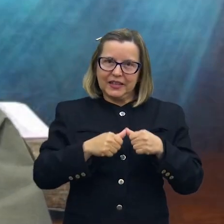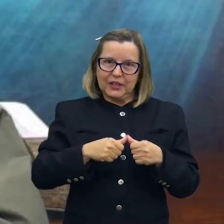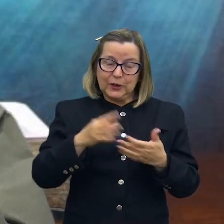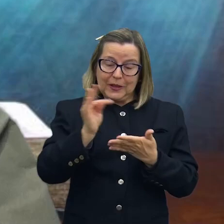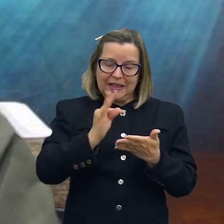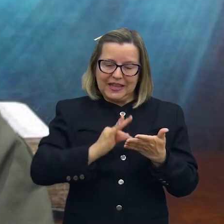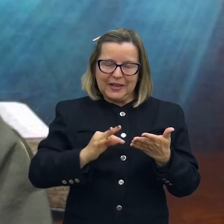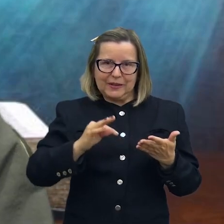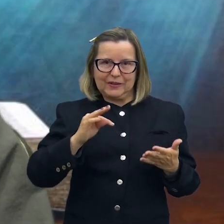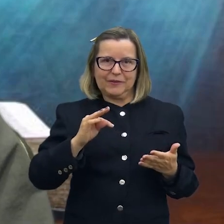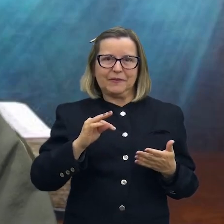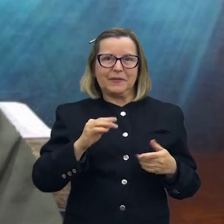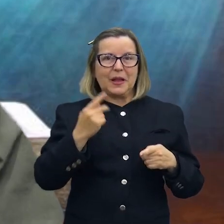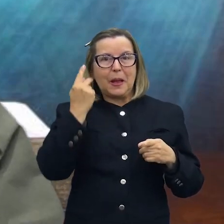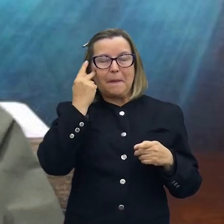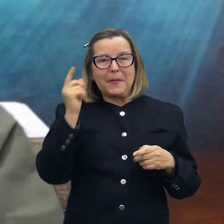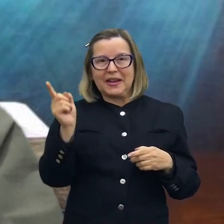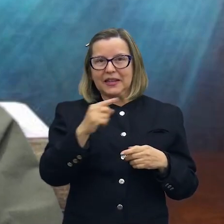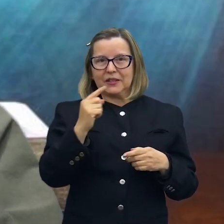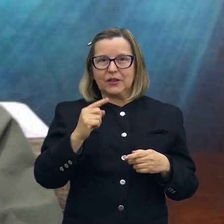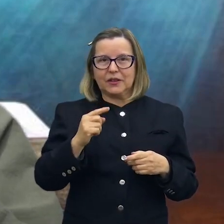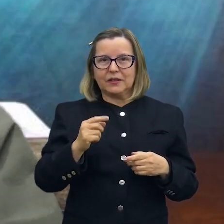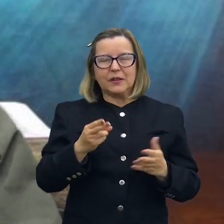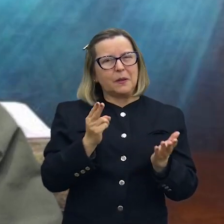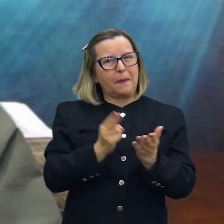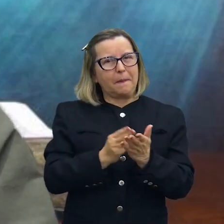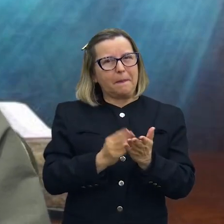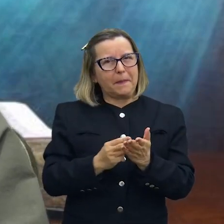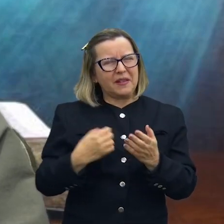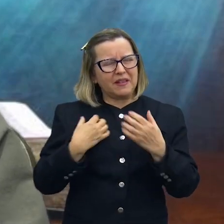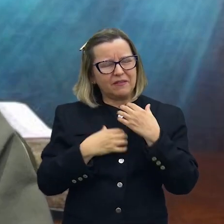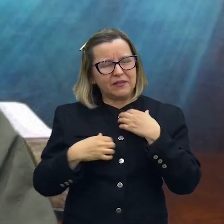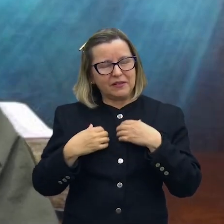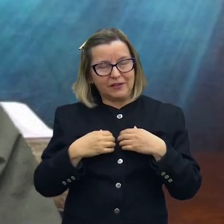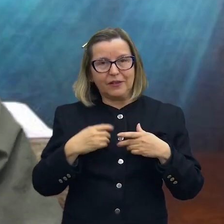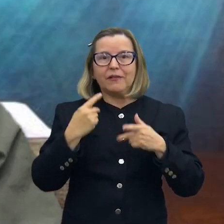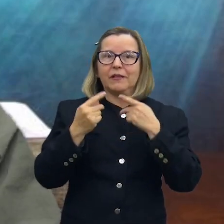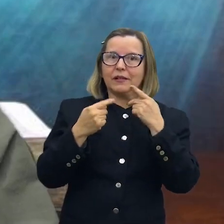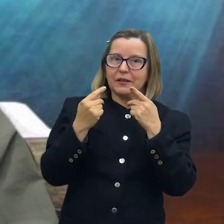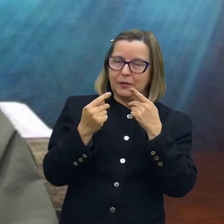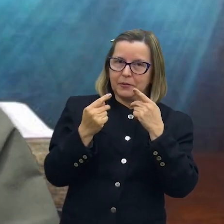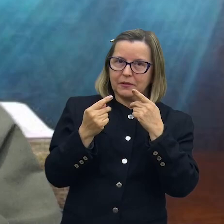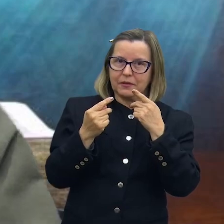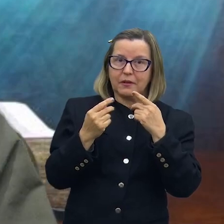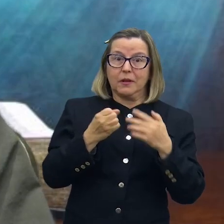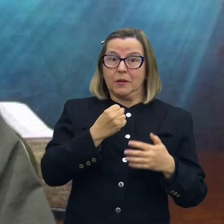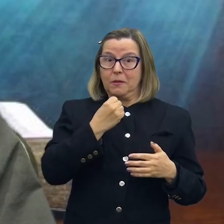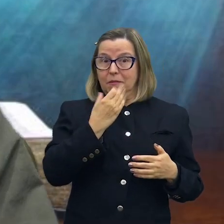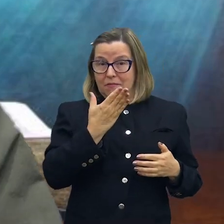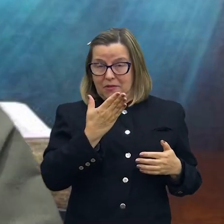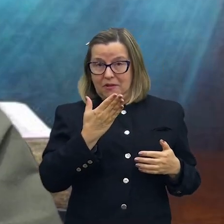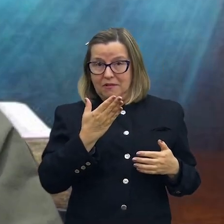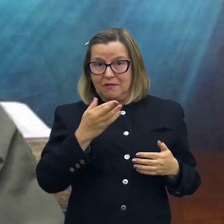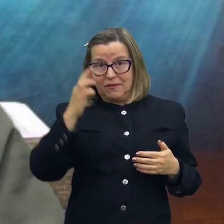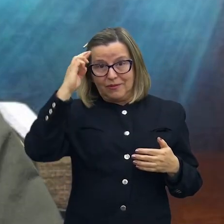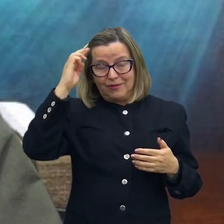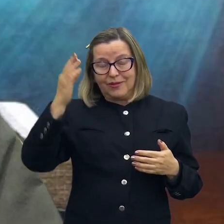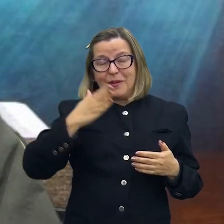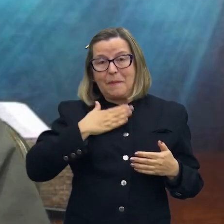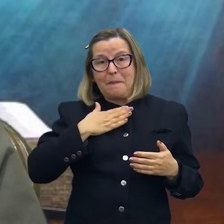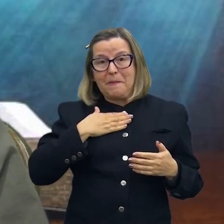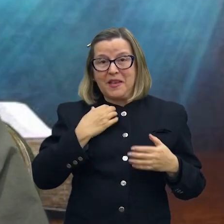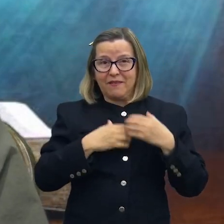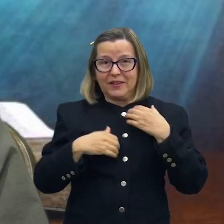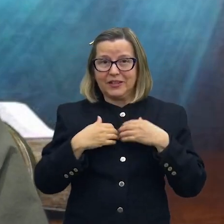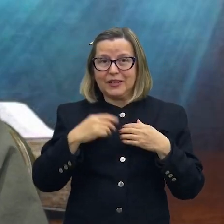nós, mesmo afligidos, falemos como o salmista, foi bom ter me afligido, para que eu aprendesse os